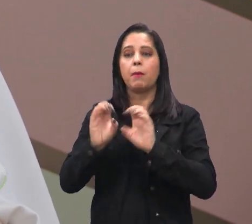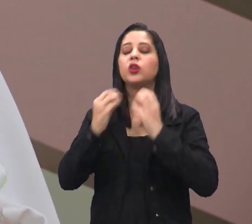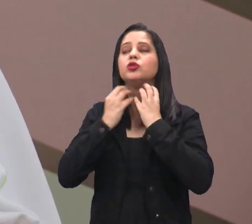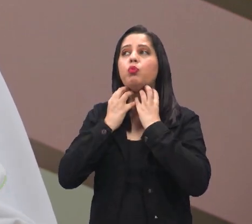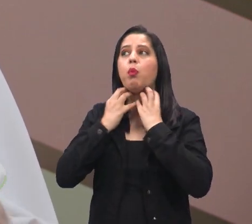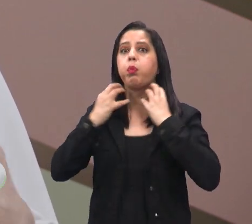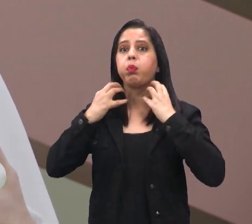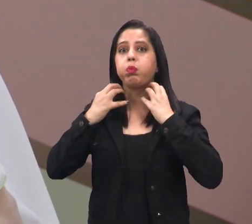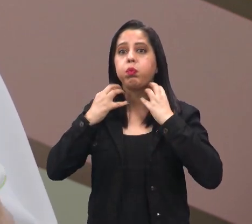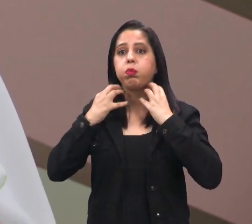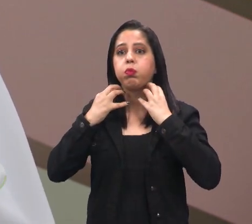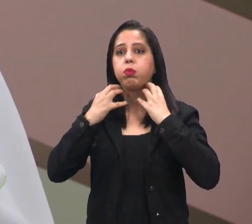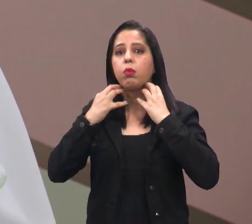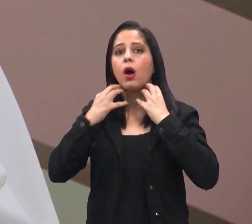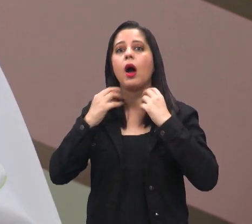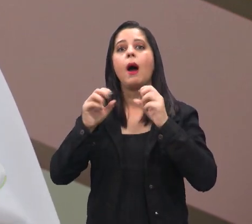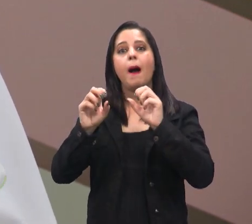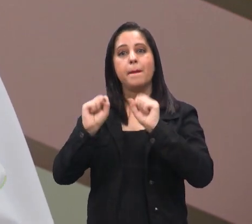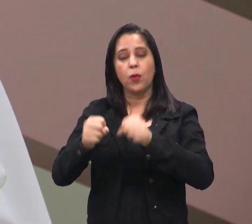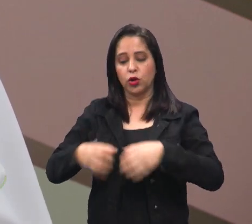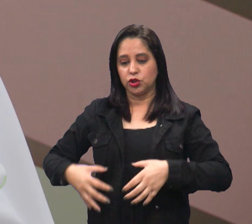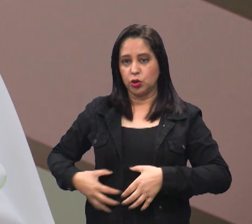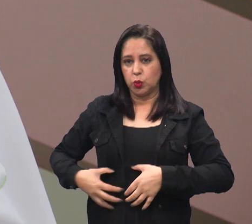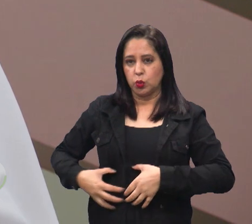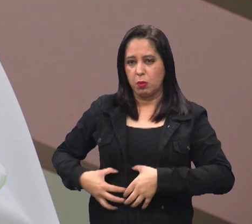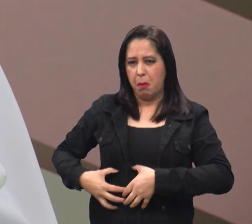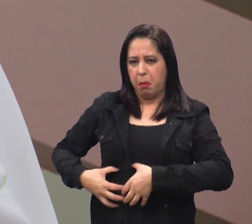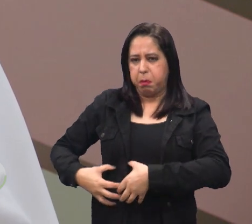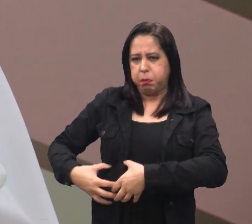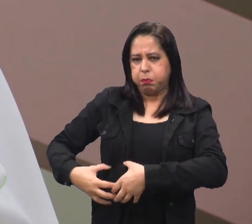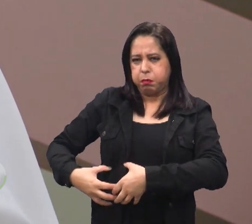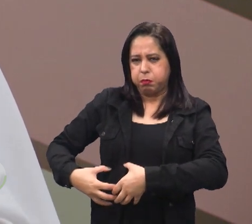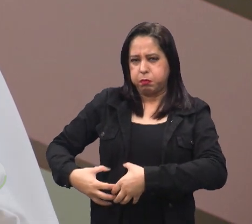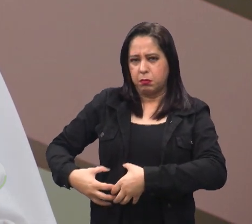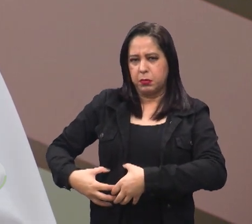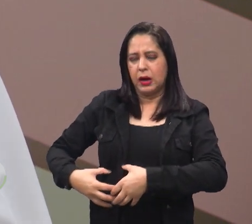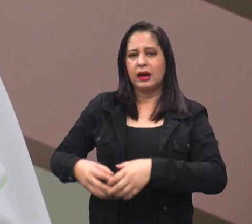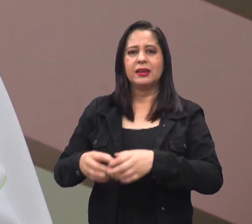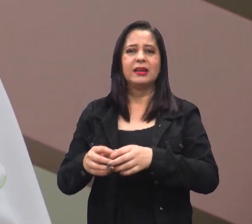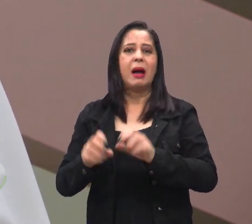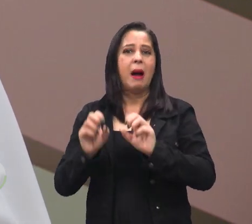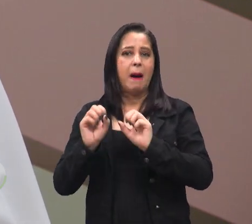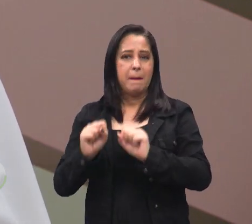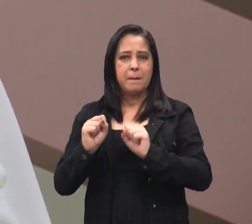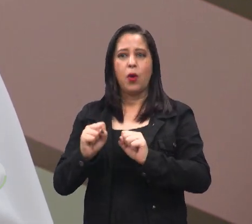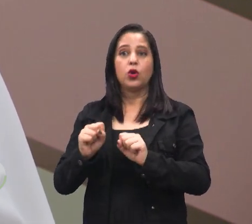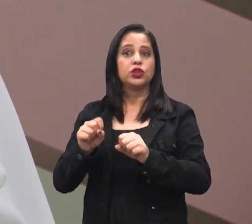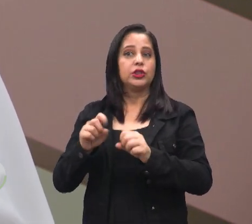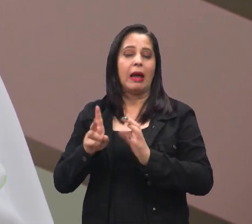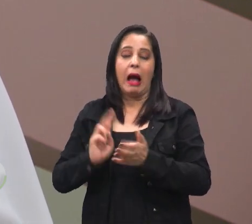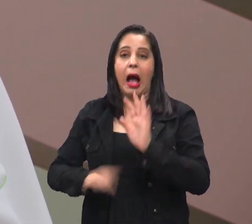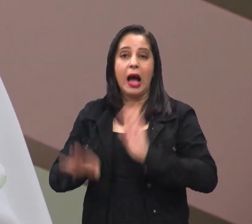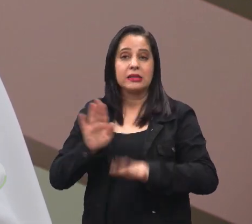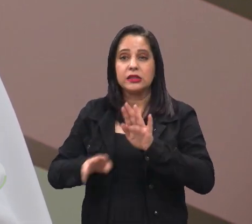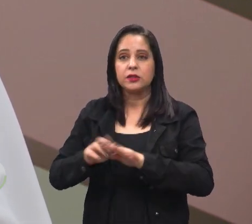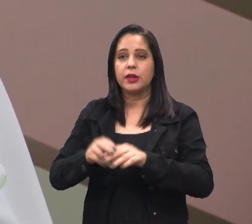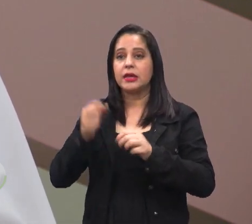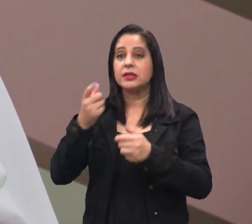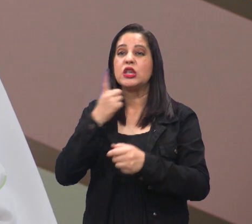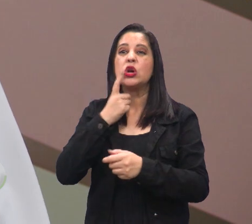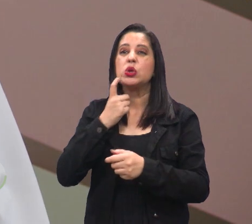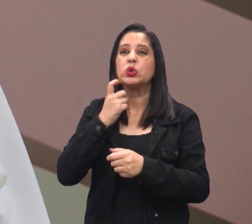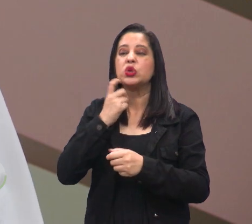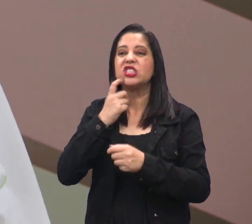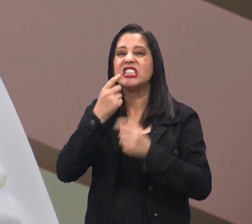pode ter um aumento do volume do fígado, do baço, você pode ter sangramentos espontâneos, principalmente em